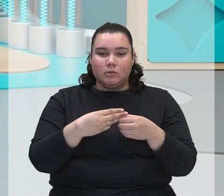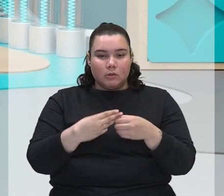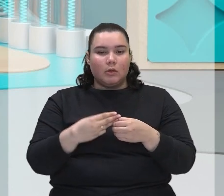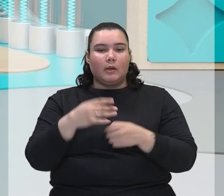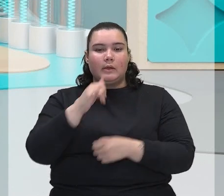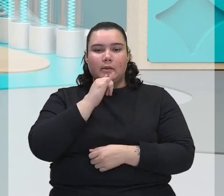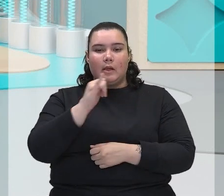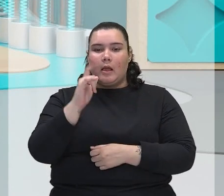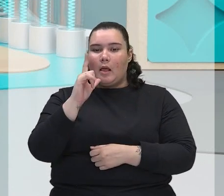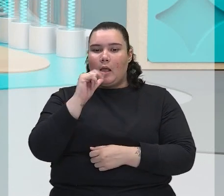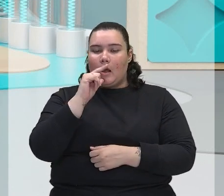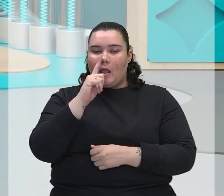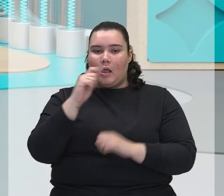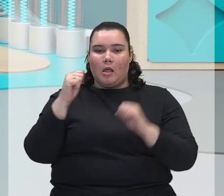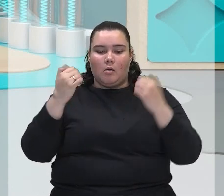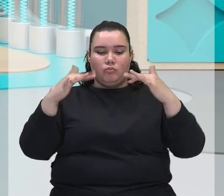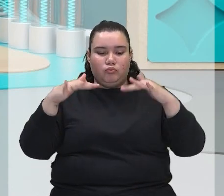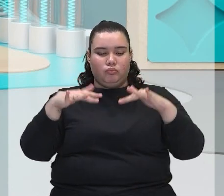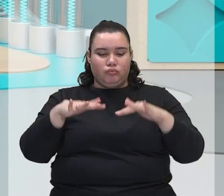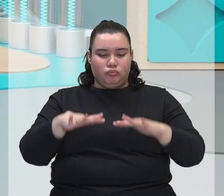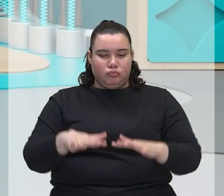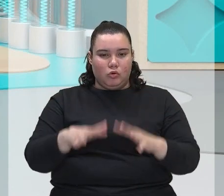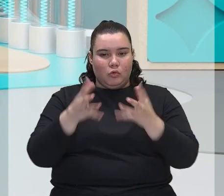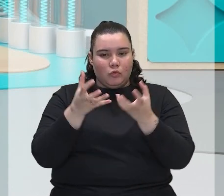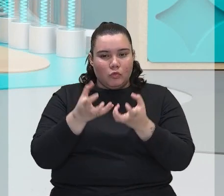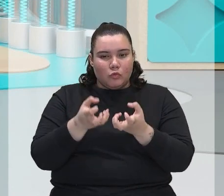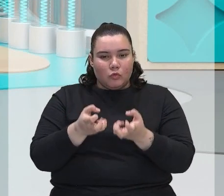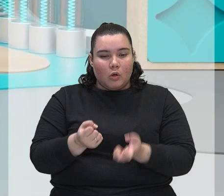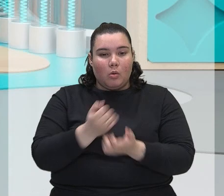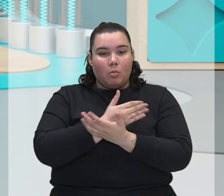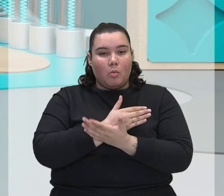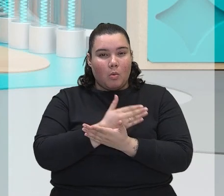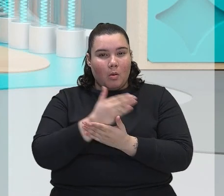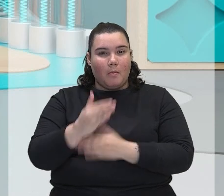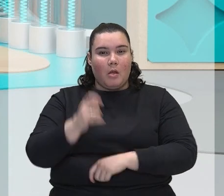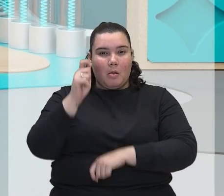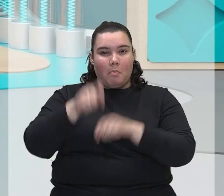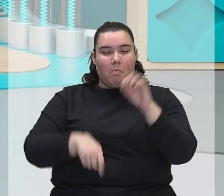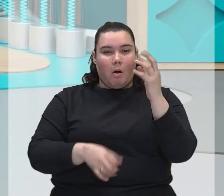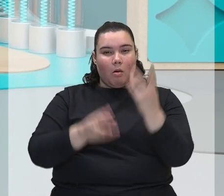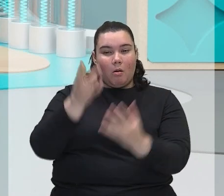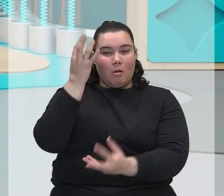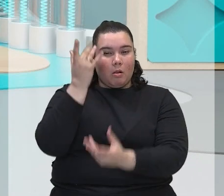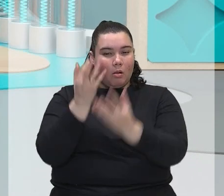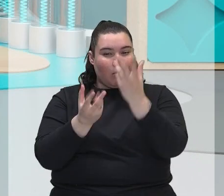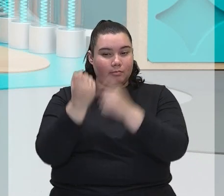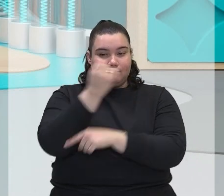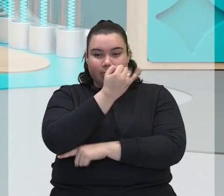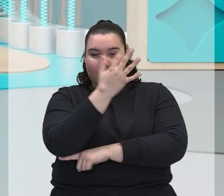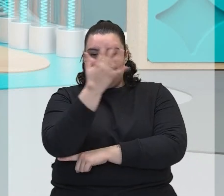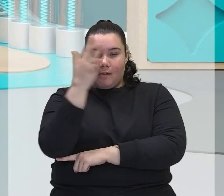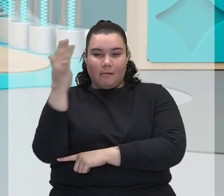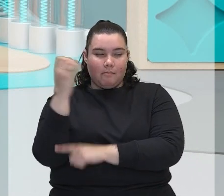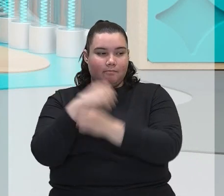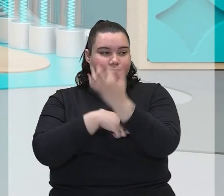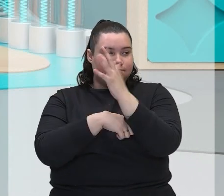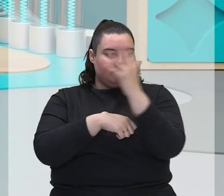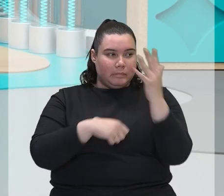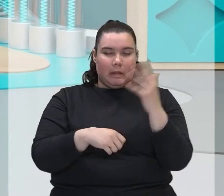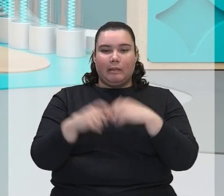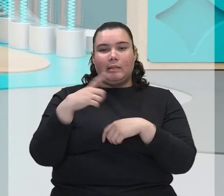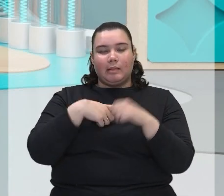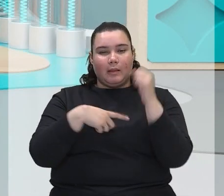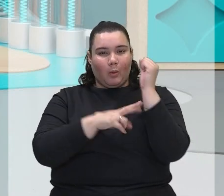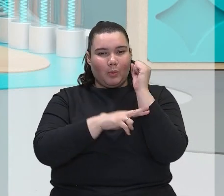seca produziu queimadas na Amazônia, nós temos aqui, né, no Amazonas, que teve algumas